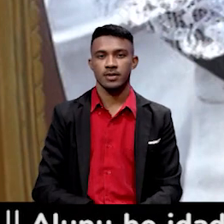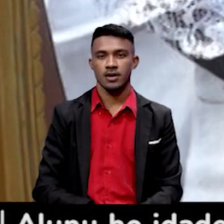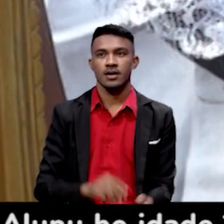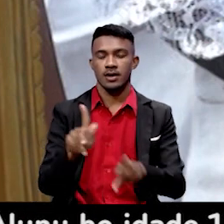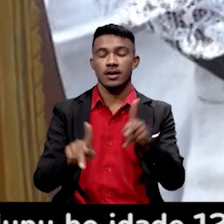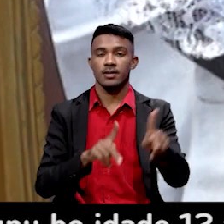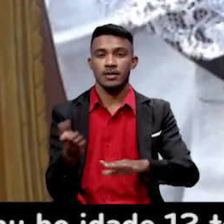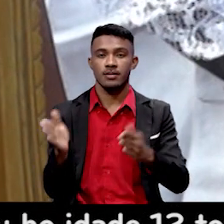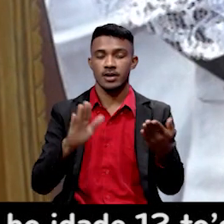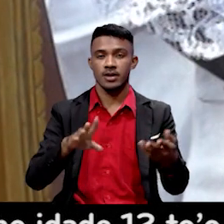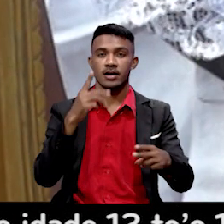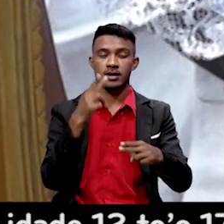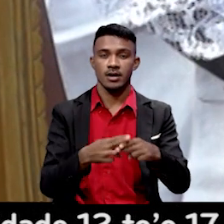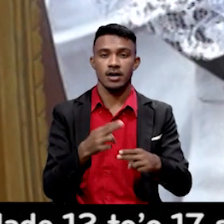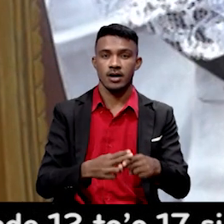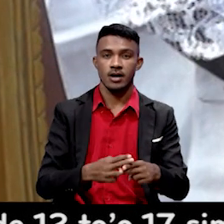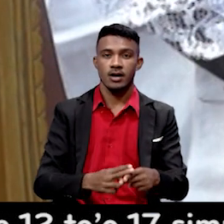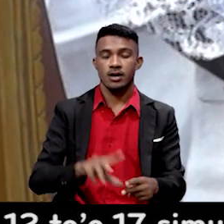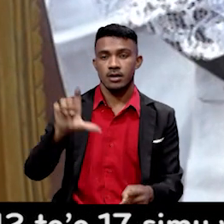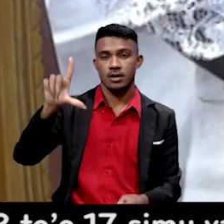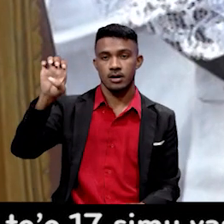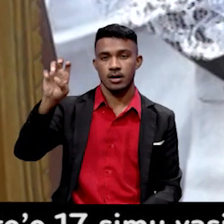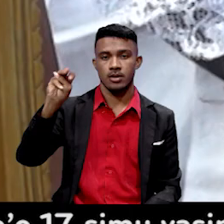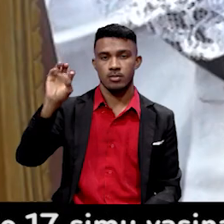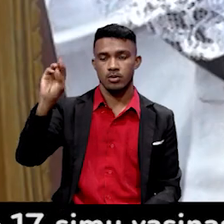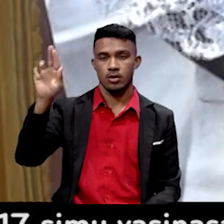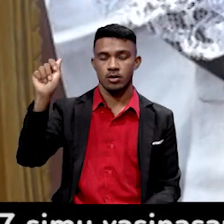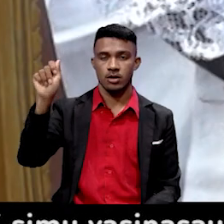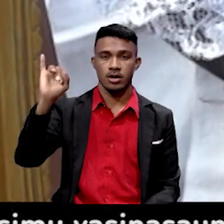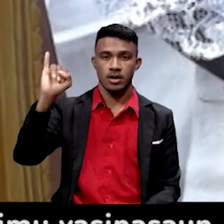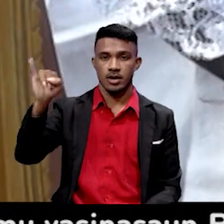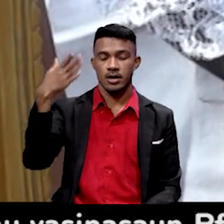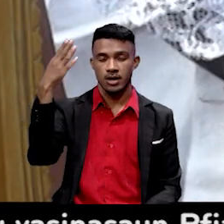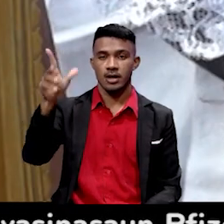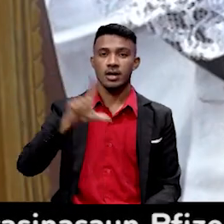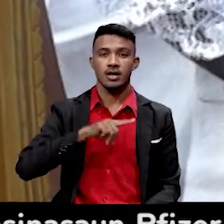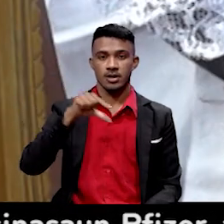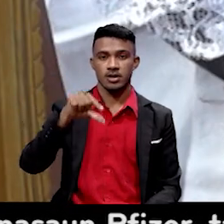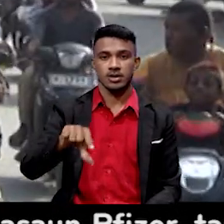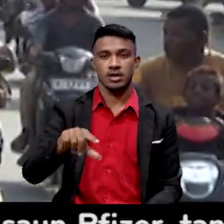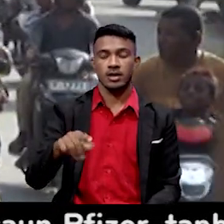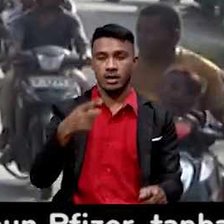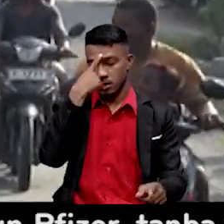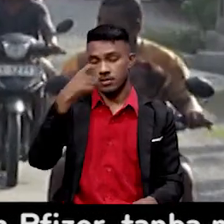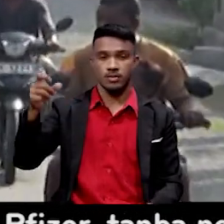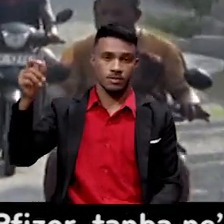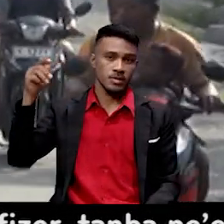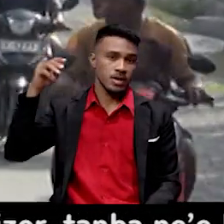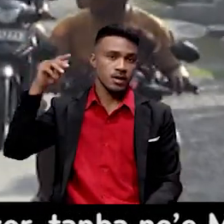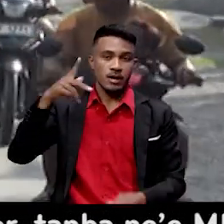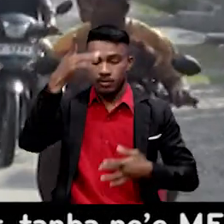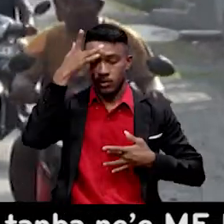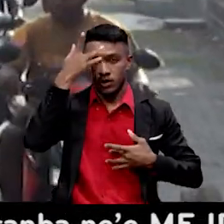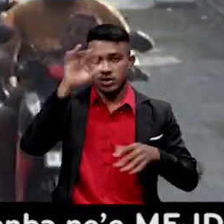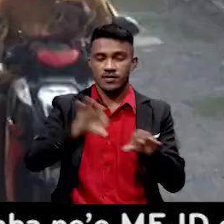Saudoso Maqui, que lhe mora em Mate e Terça, Lorong Ronu, Resin, Nen Fulane e Liquiçá, Tambata, que cardíaco. No dia quinta, Lorong Ronu, Resin, Valo, família